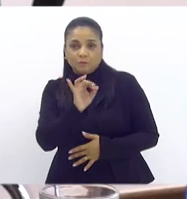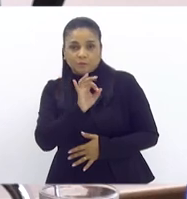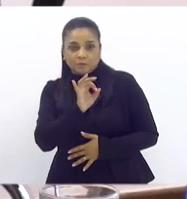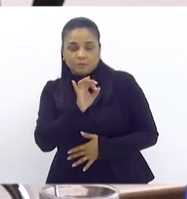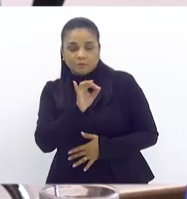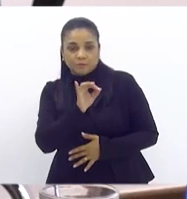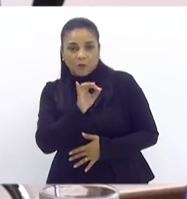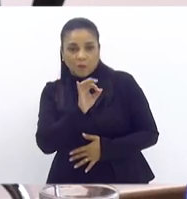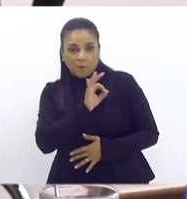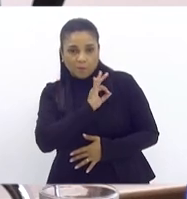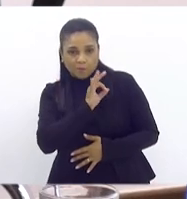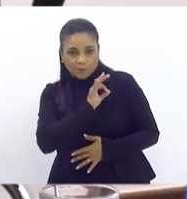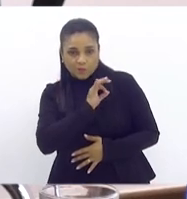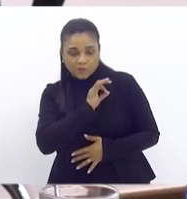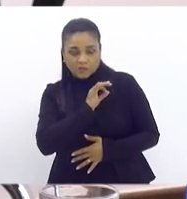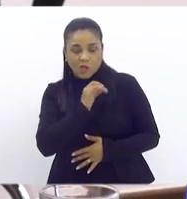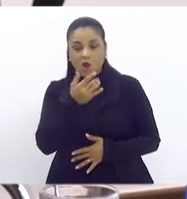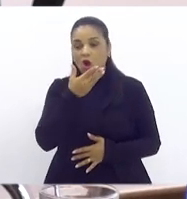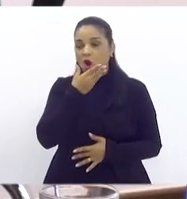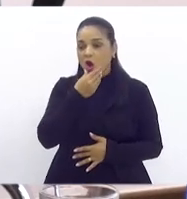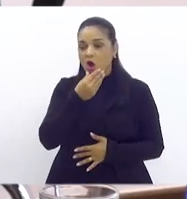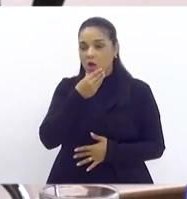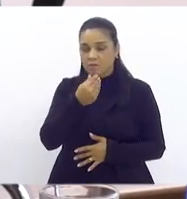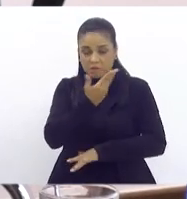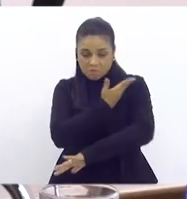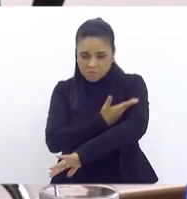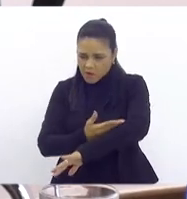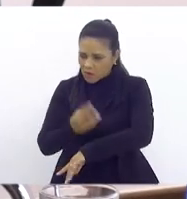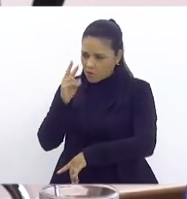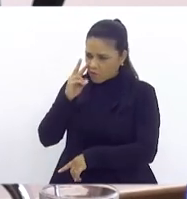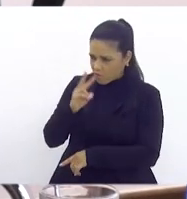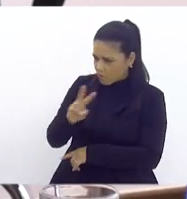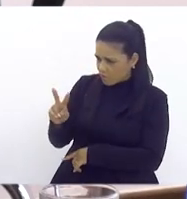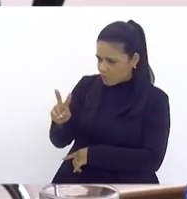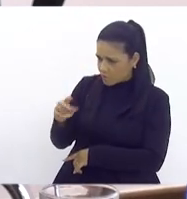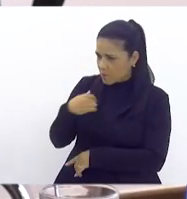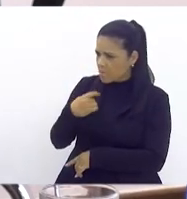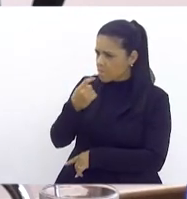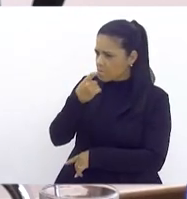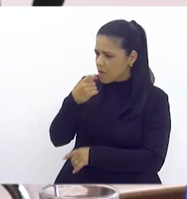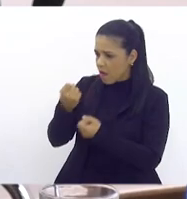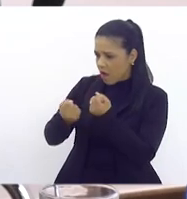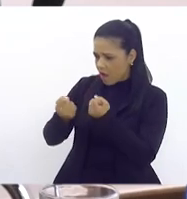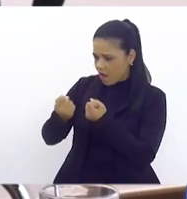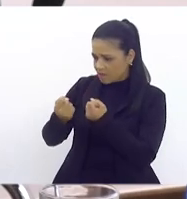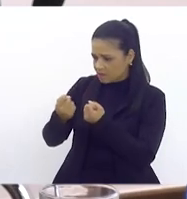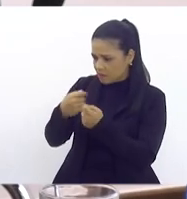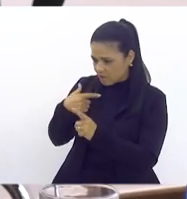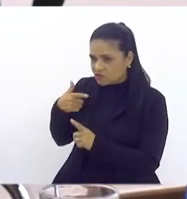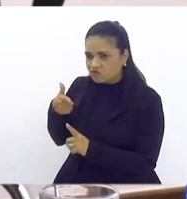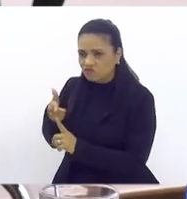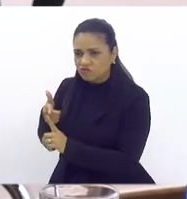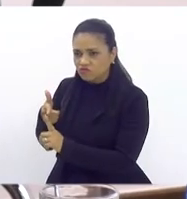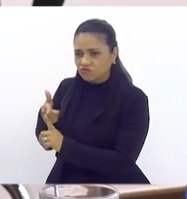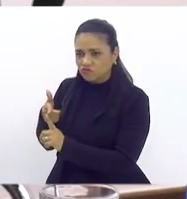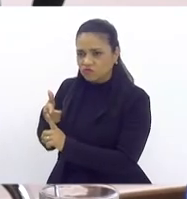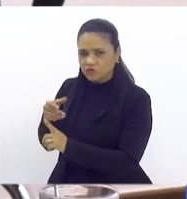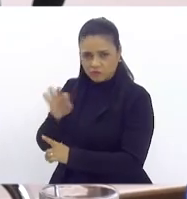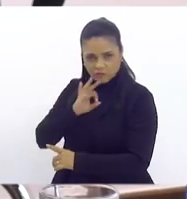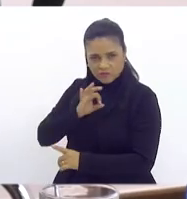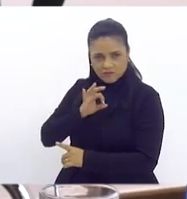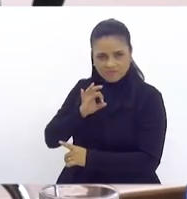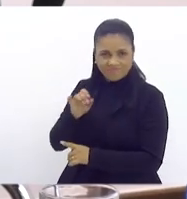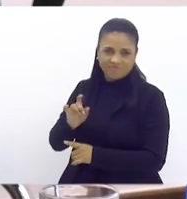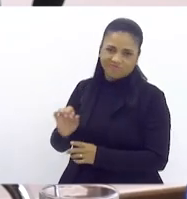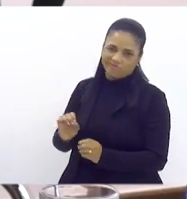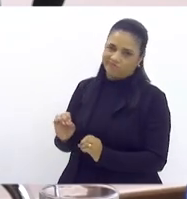homem branco parado na viço perto de um carro ela vai abordar esse sujeito não vai abordar Dee